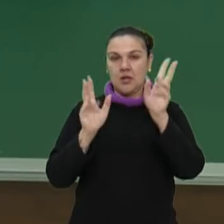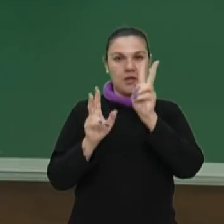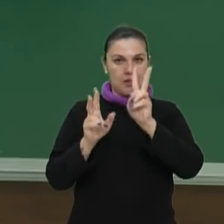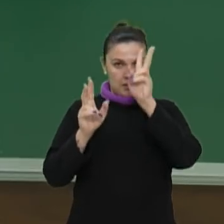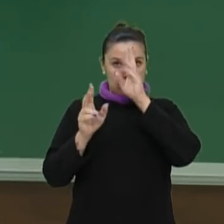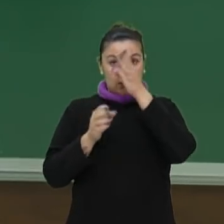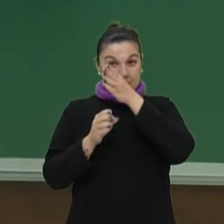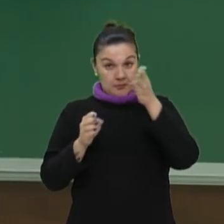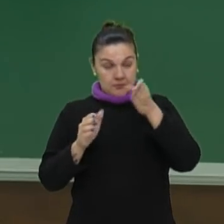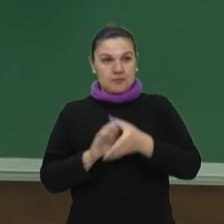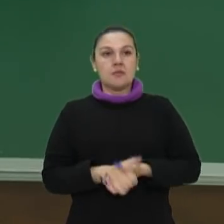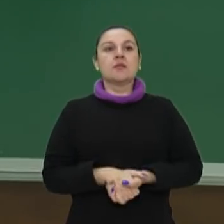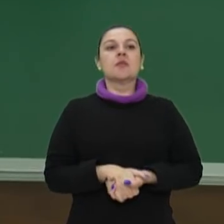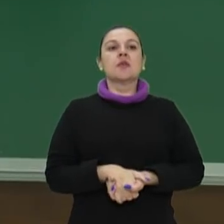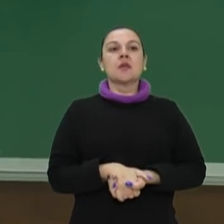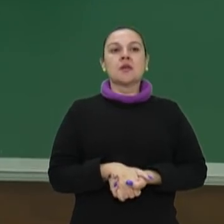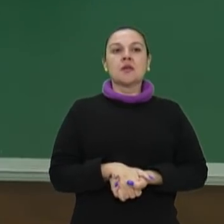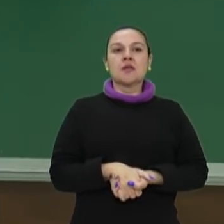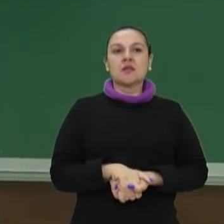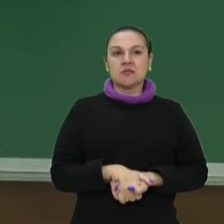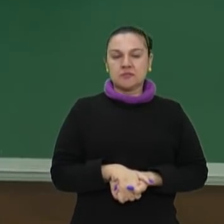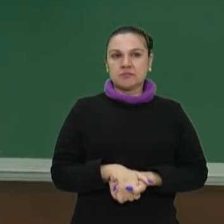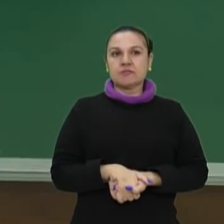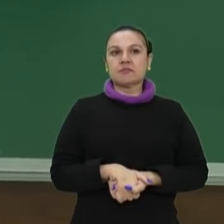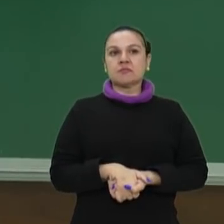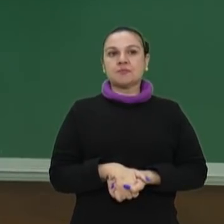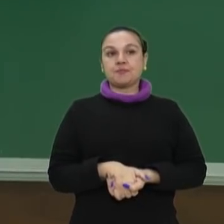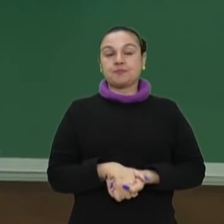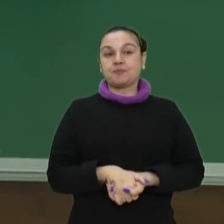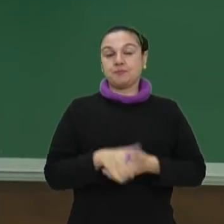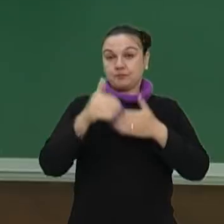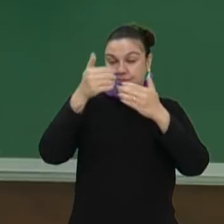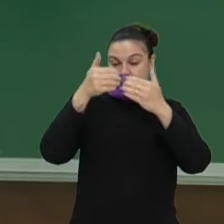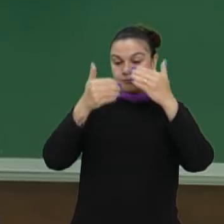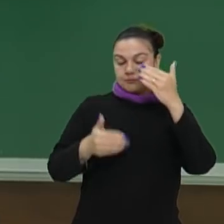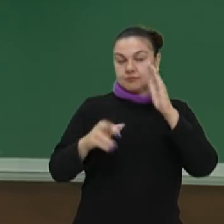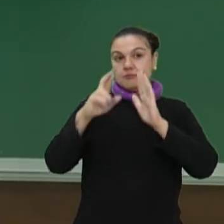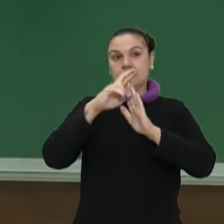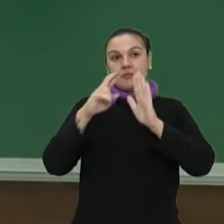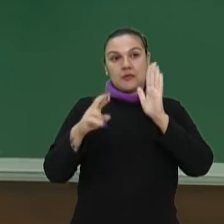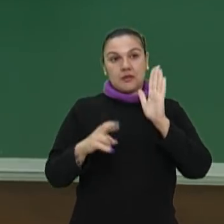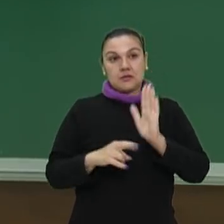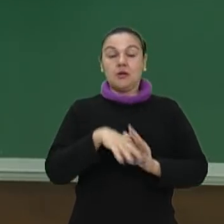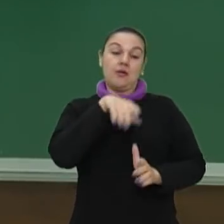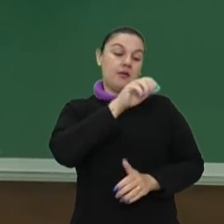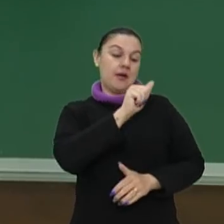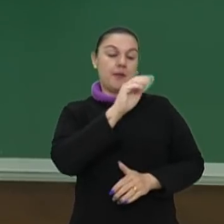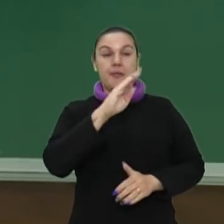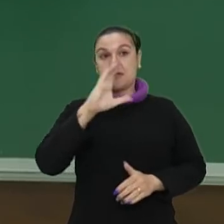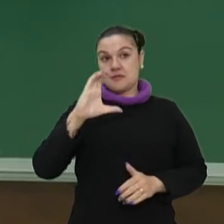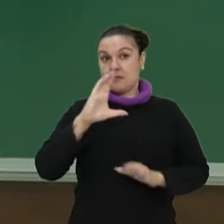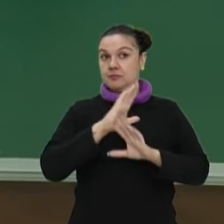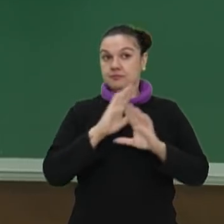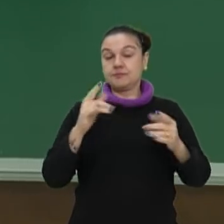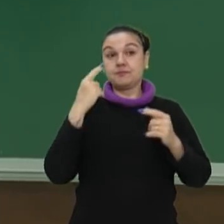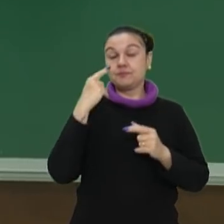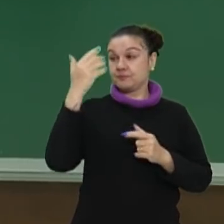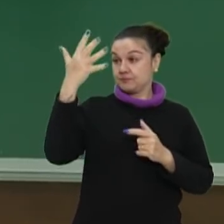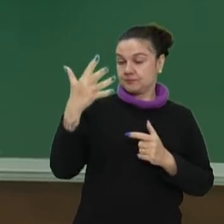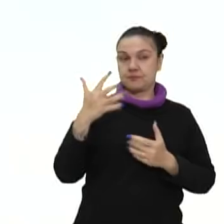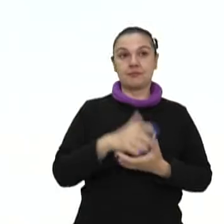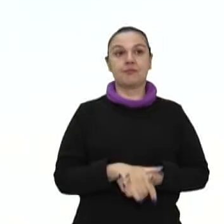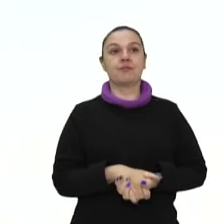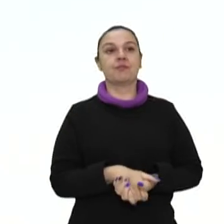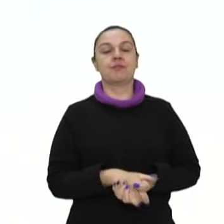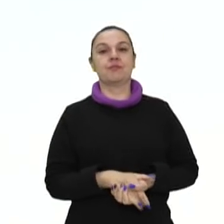b sobre a, e o produto das duas é c sobre a. Para isso, basta a gente destacar, então, a, b, c, né? Vamos ver aqui, está aí a